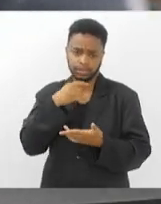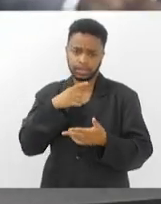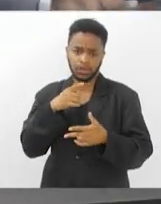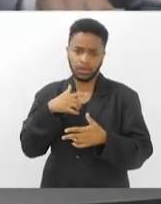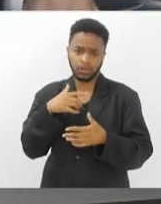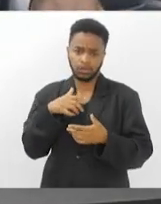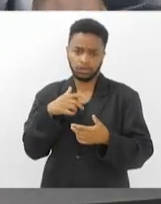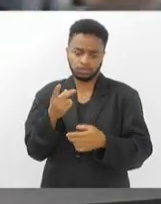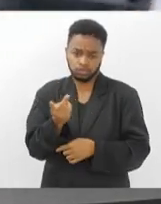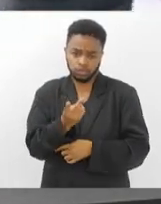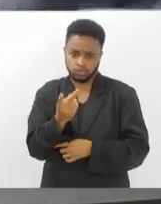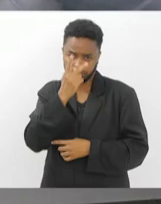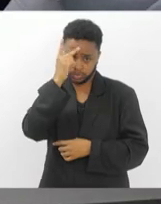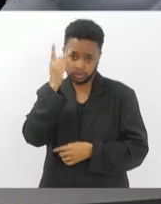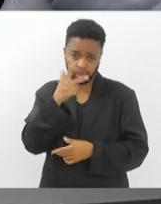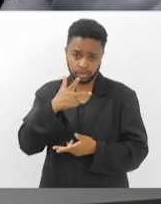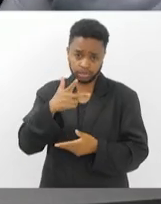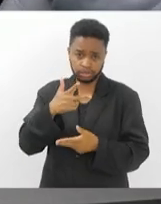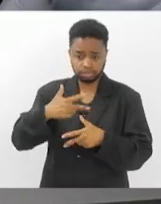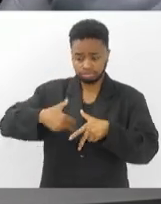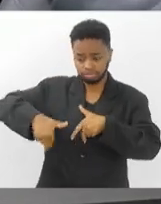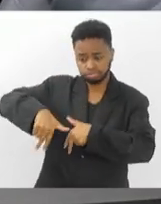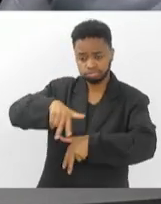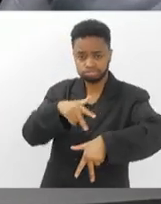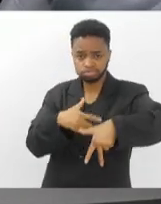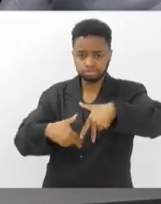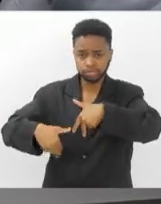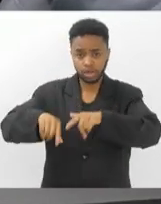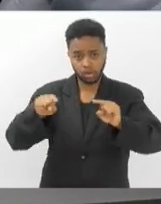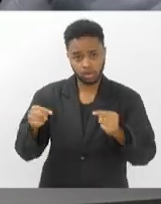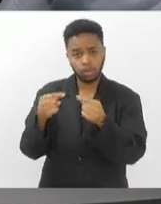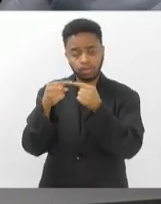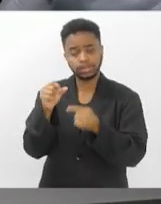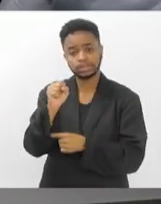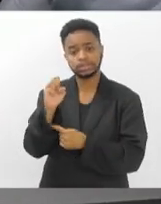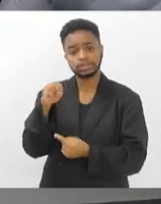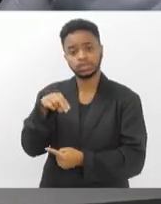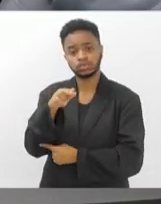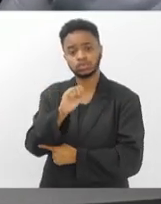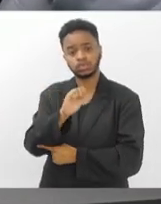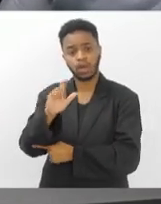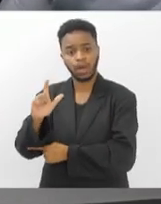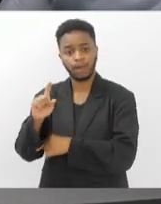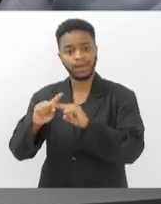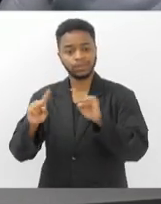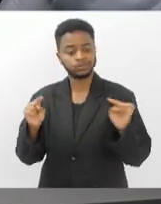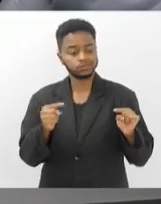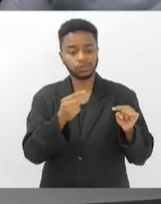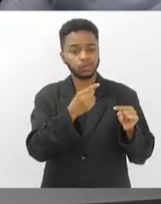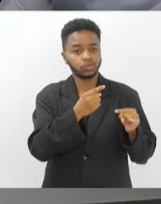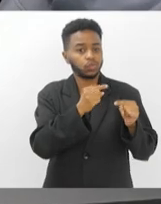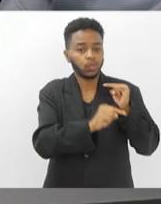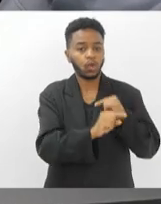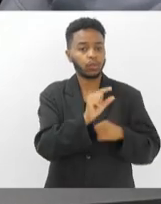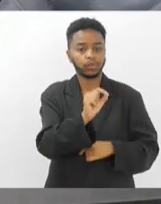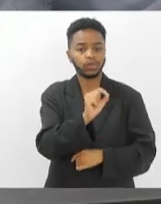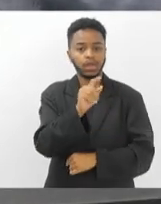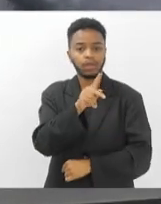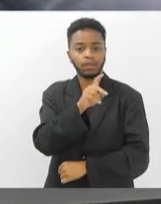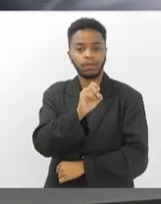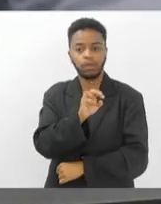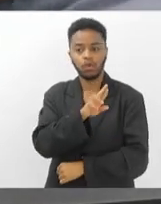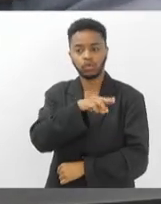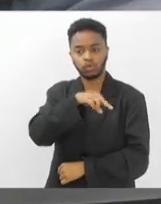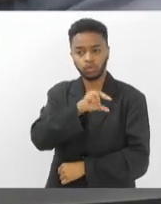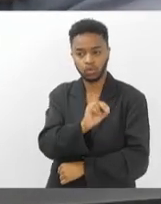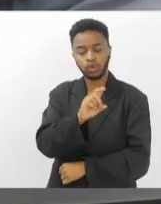lá dançando, e realmente é uma coisa altamente sensual. E não é pornográfica. E a gente sabe exatamente